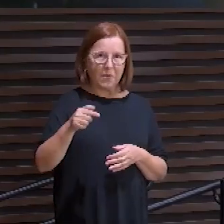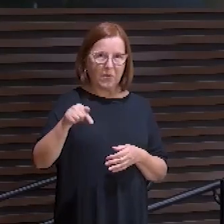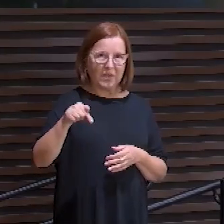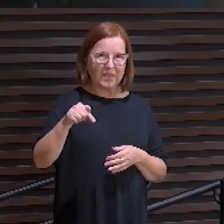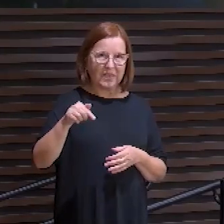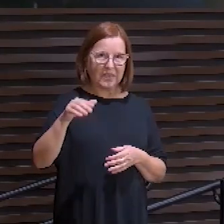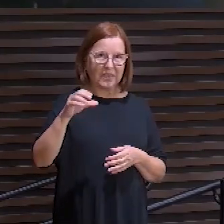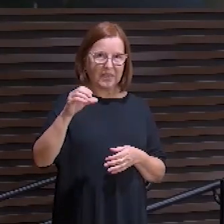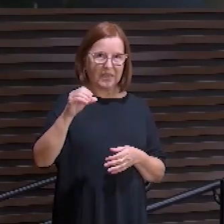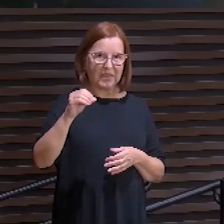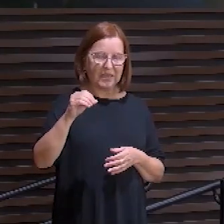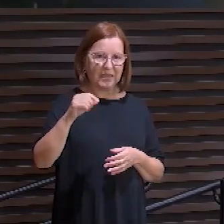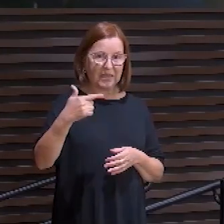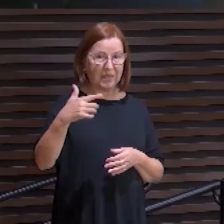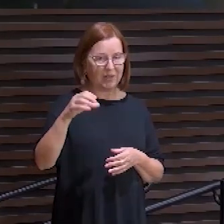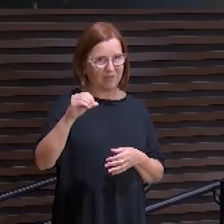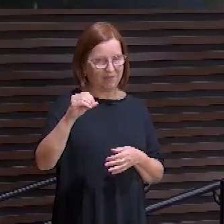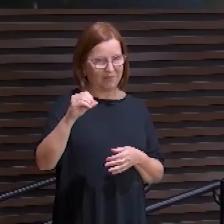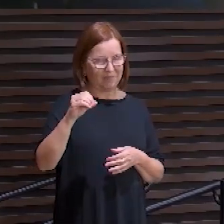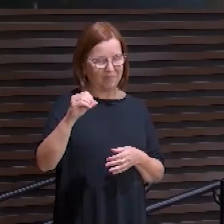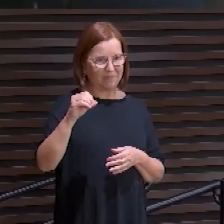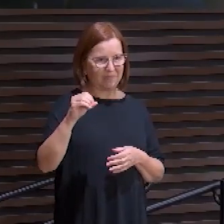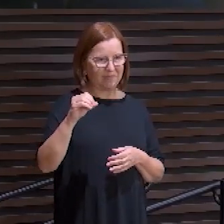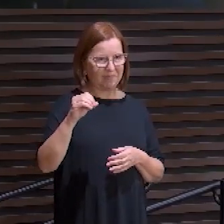1703, 1720,